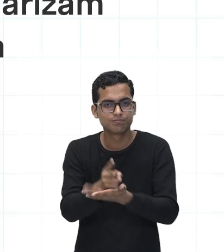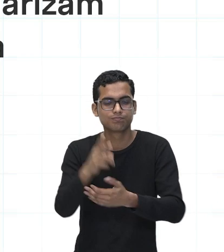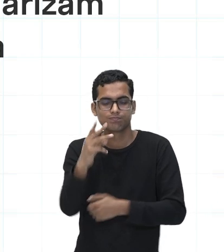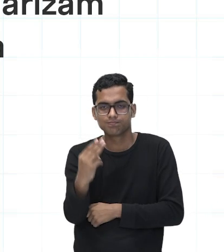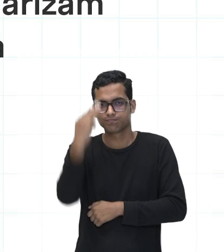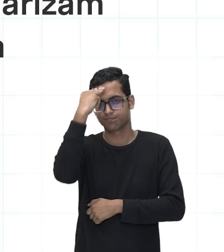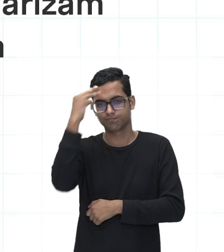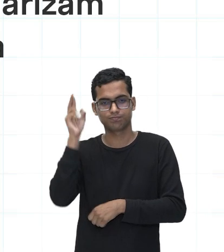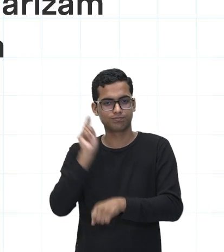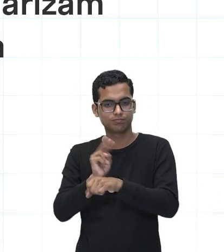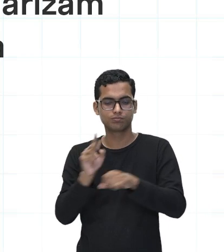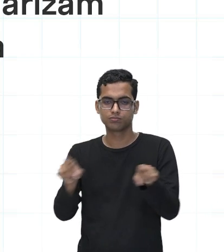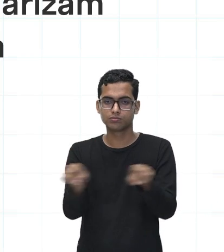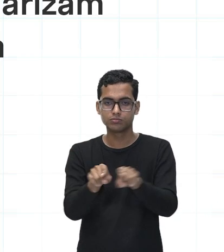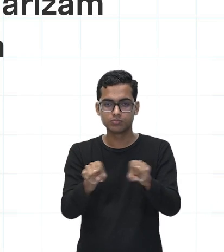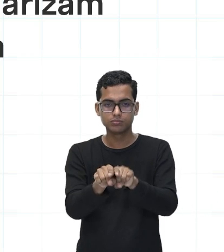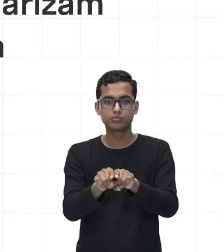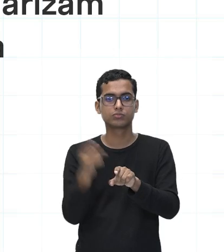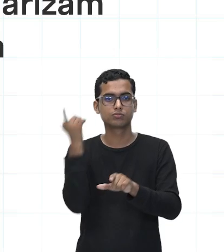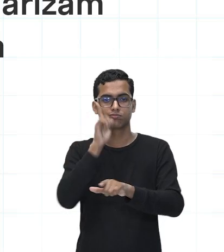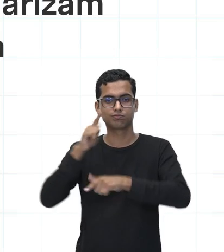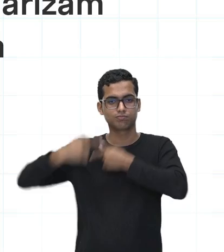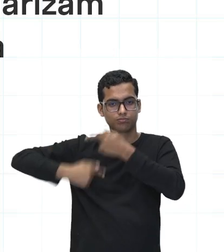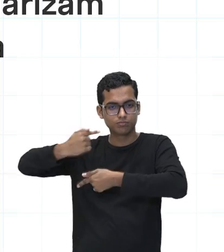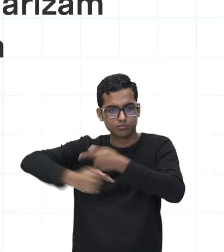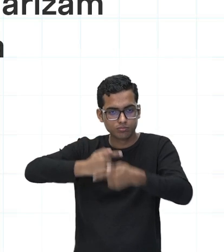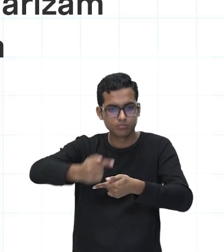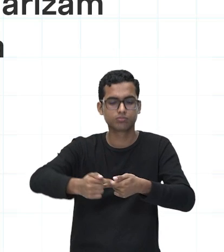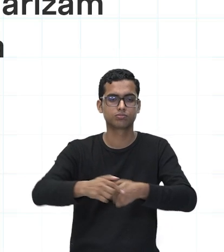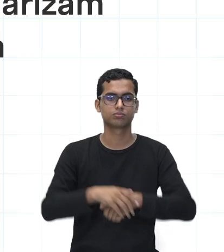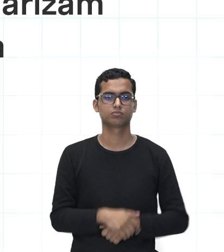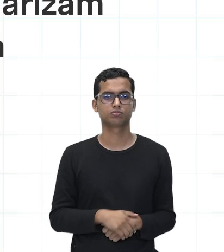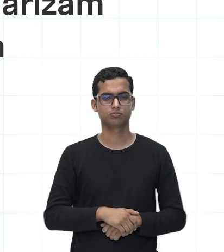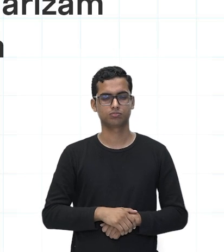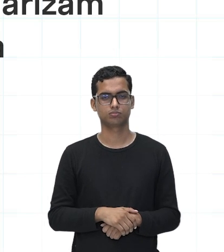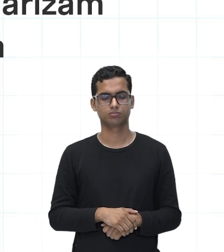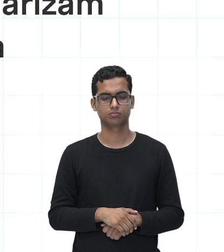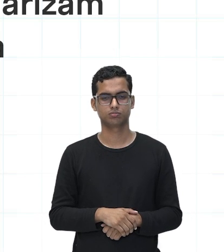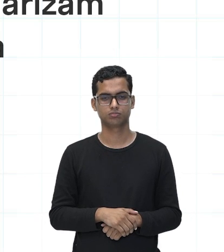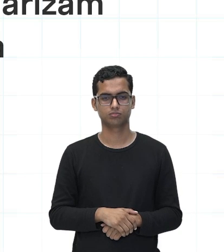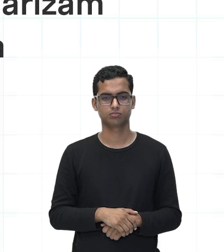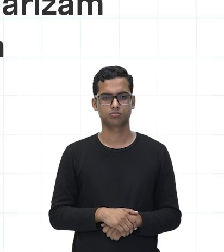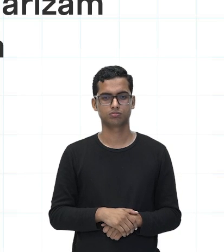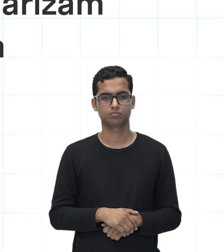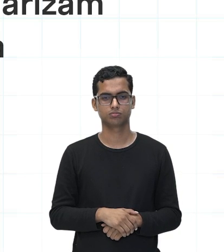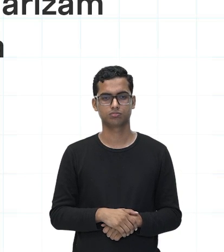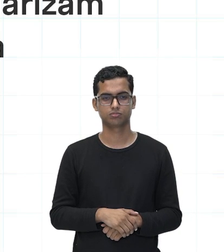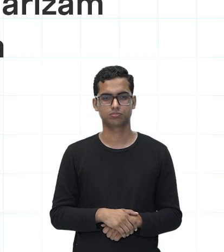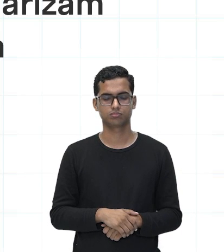memória preservada e passem adiante de forma fidedigna